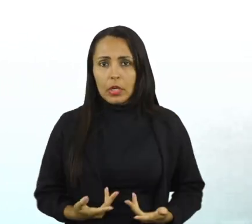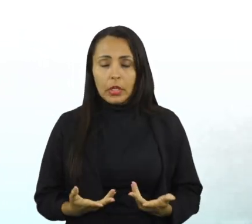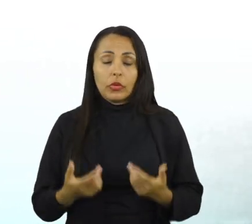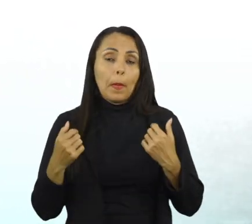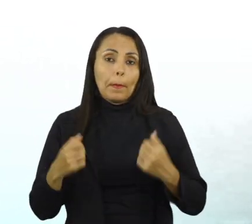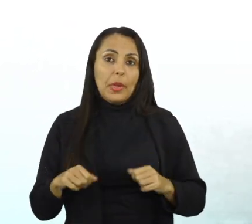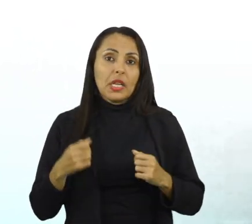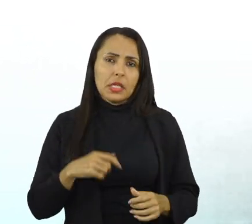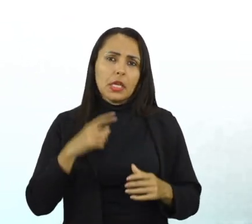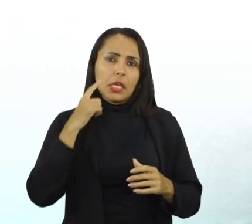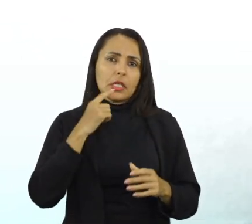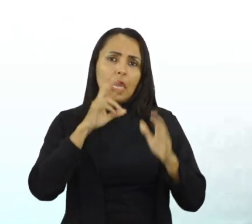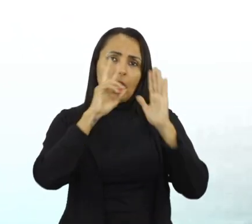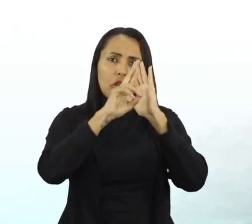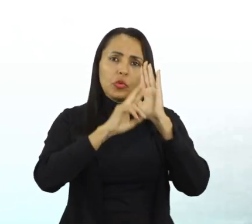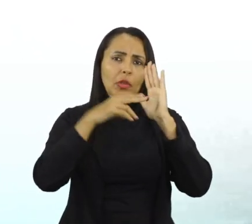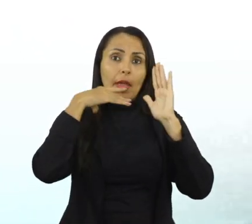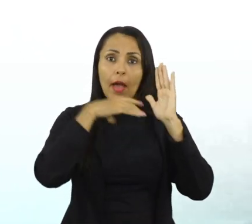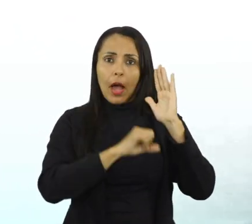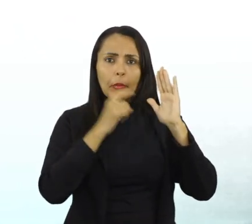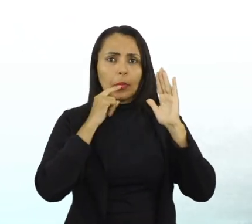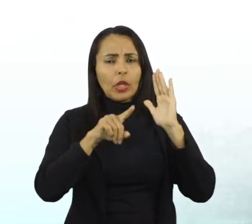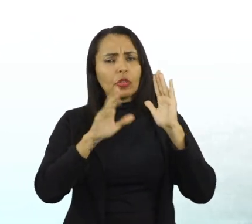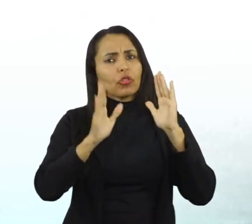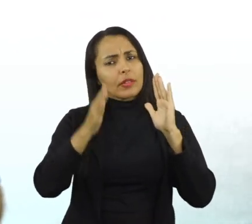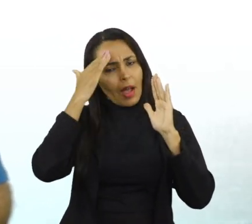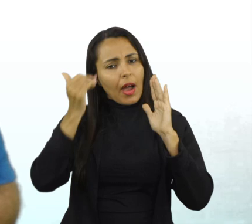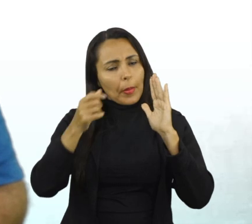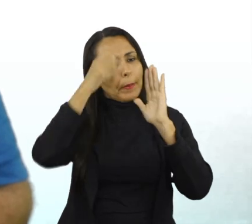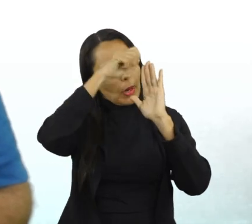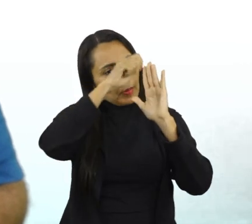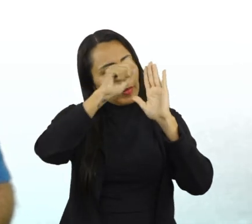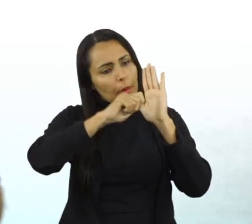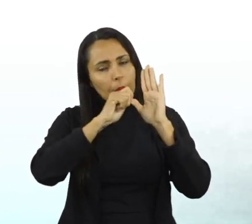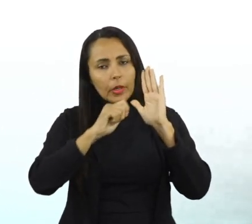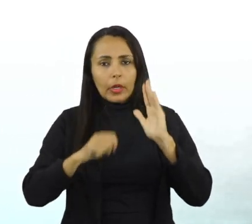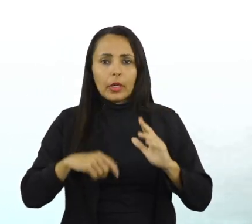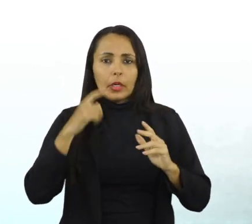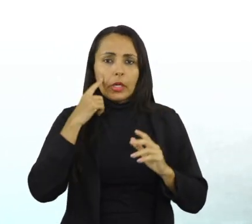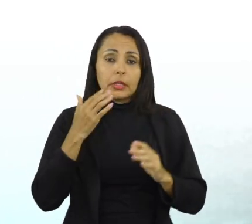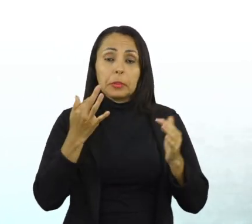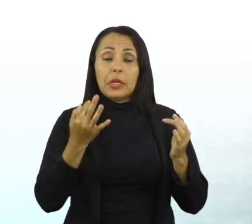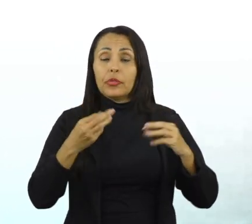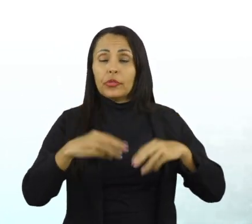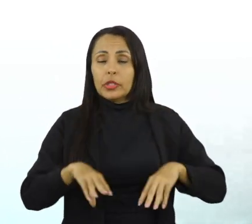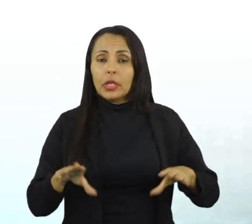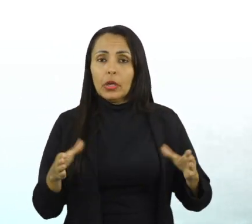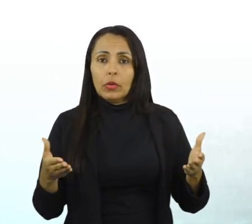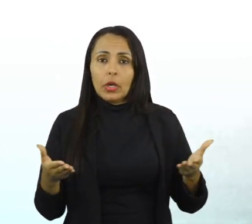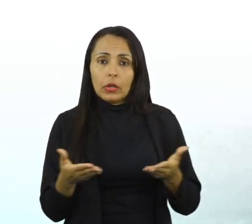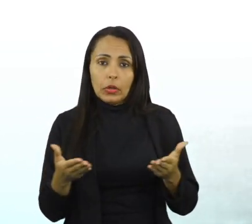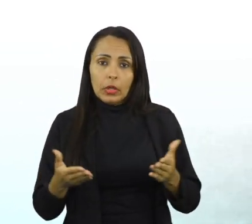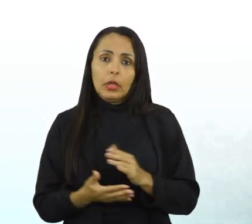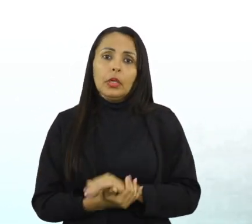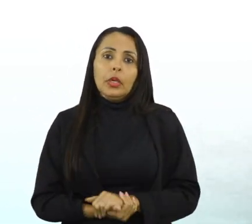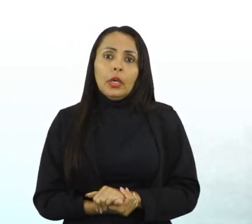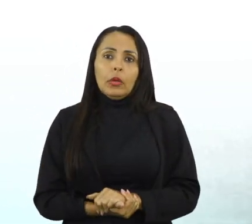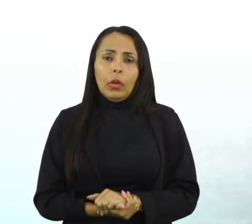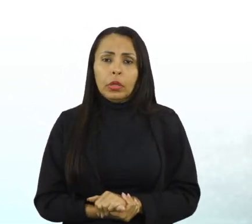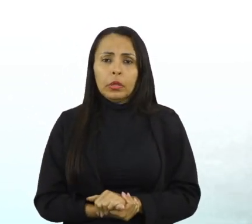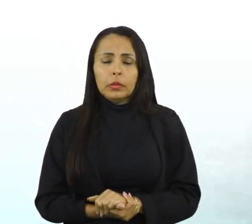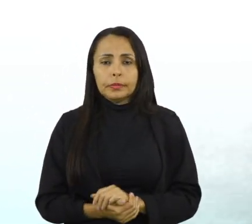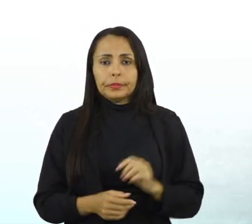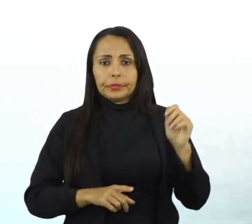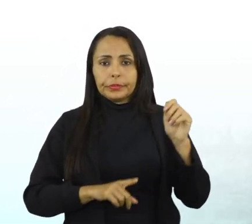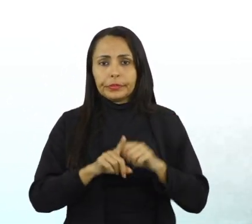precisa resolver questões. Ok? Então, pega essa reta final aí, né?